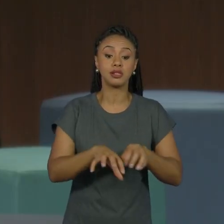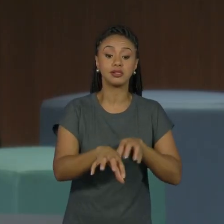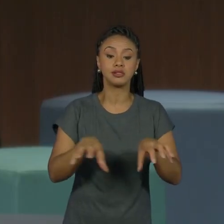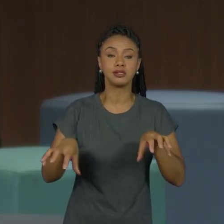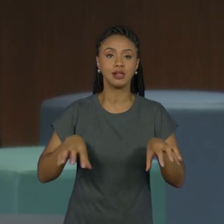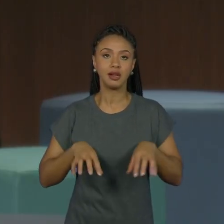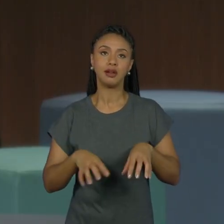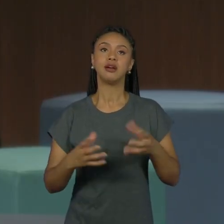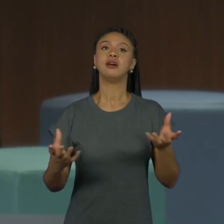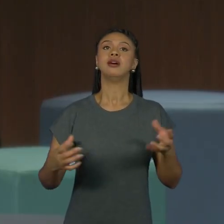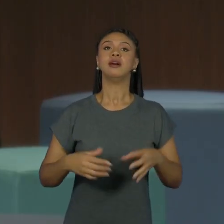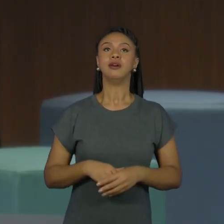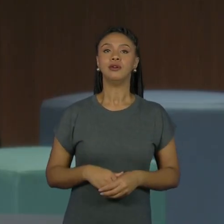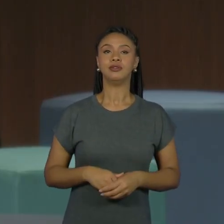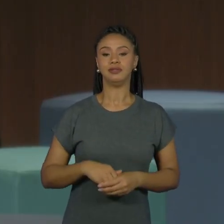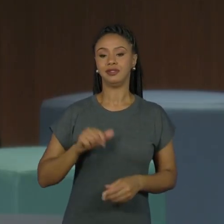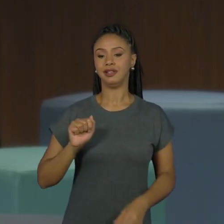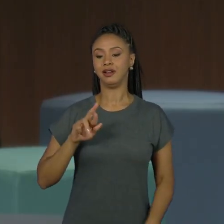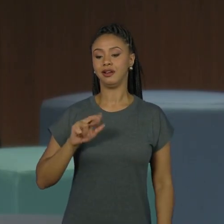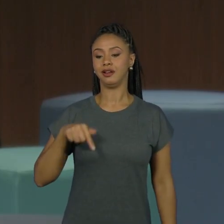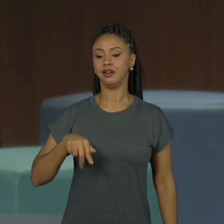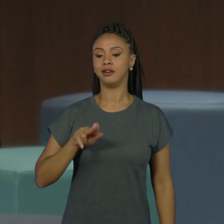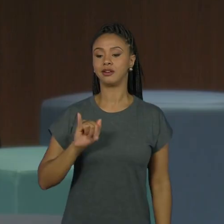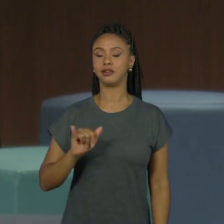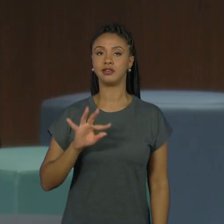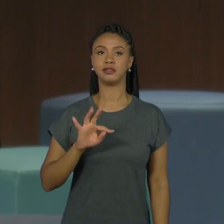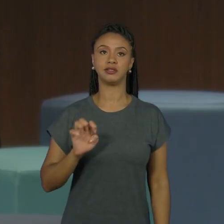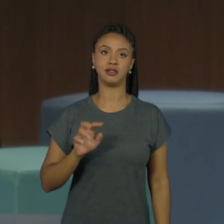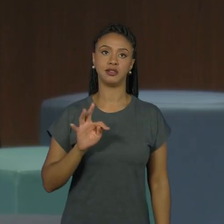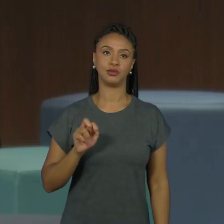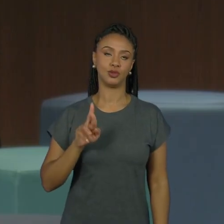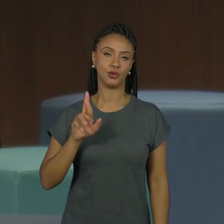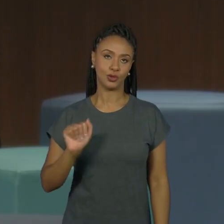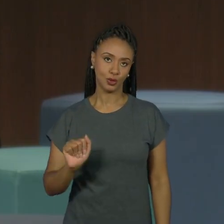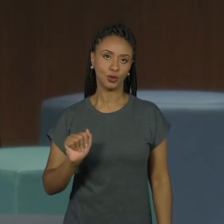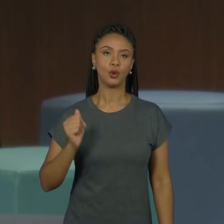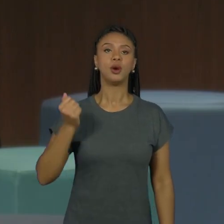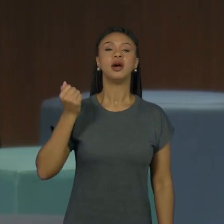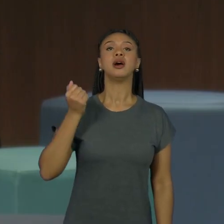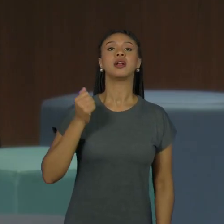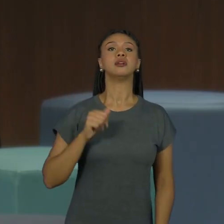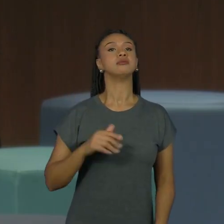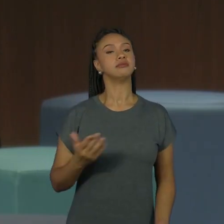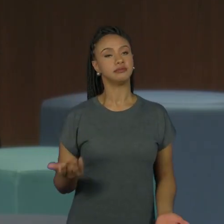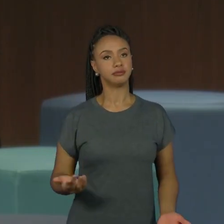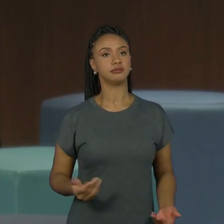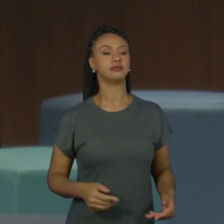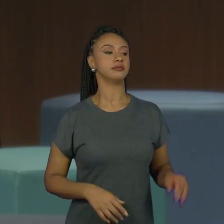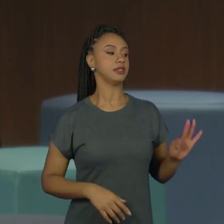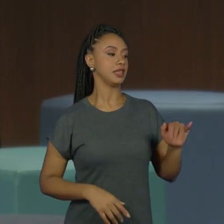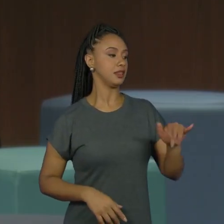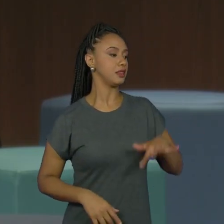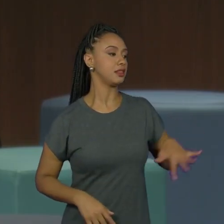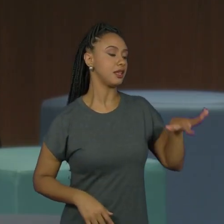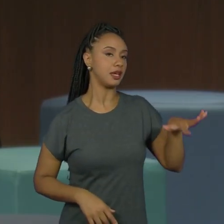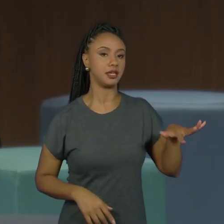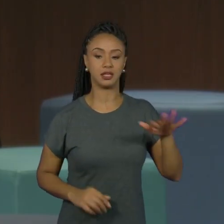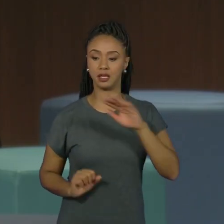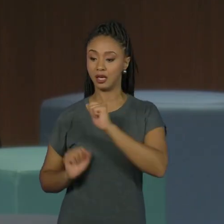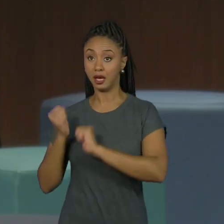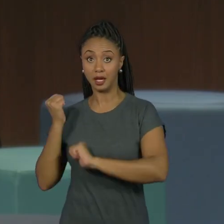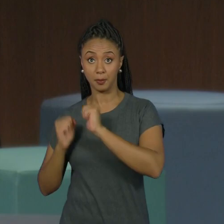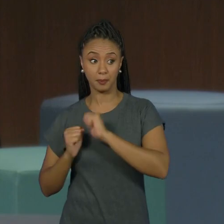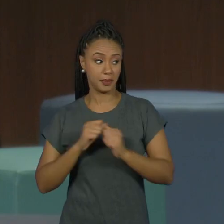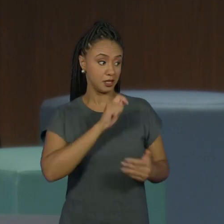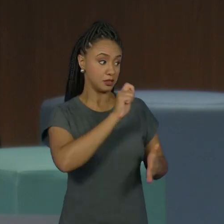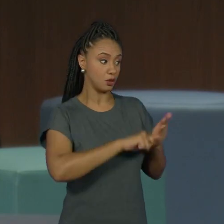preocupação de ter o entendimento de qual a função, tá, da TI para a